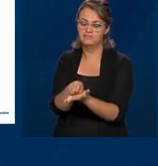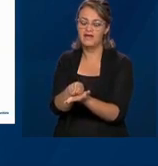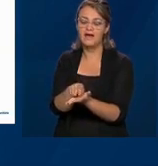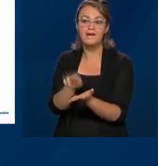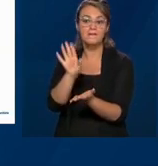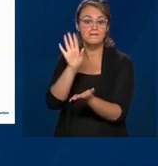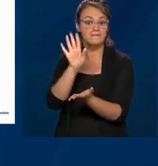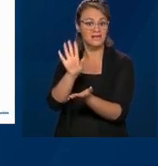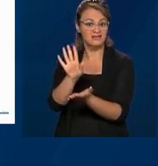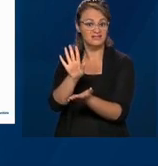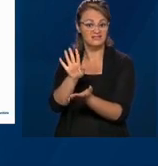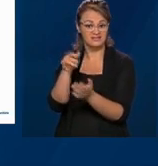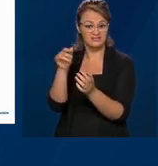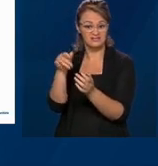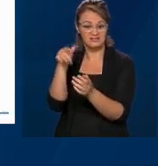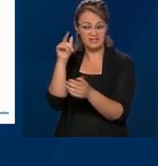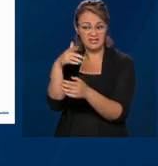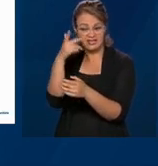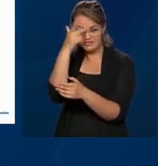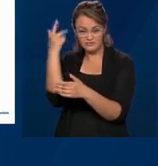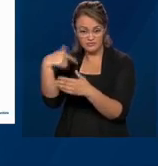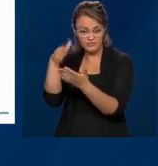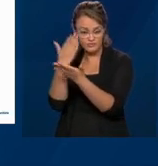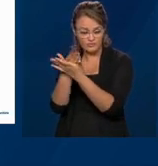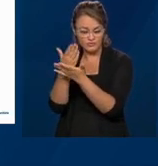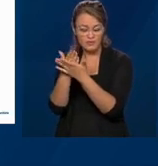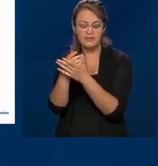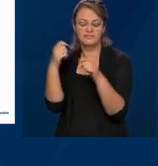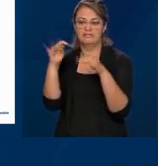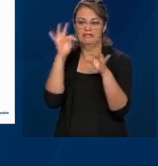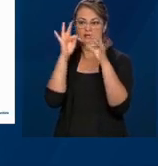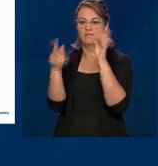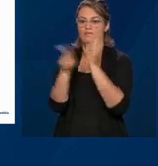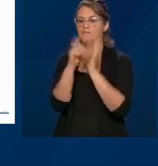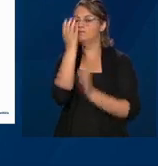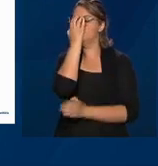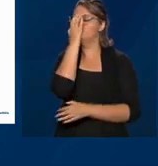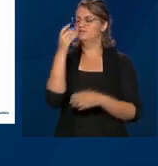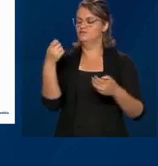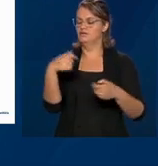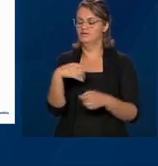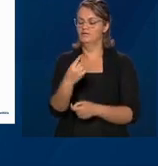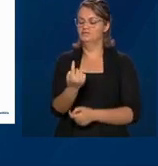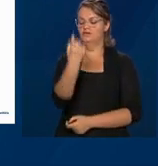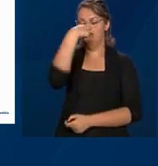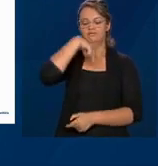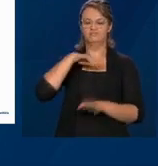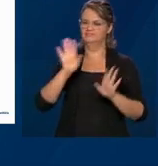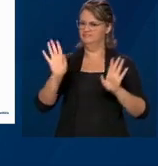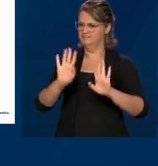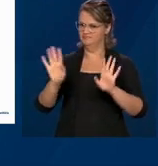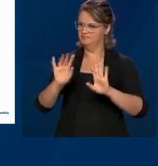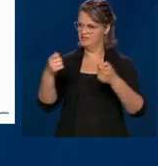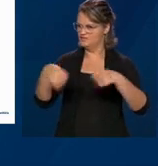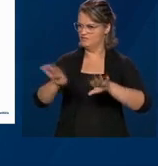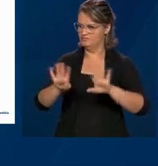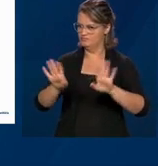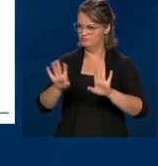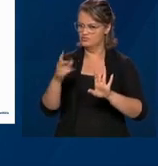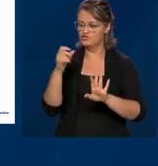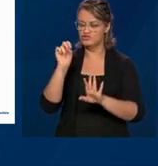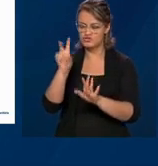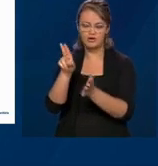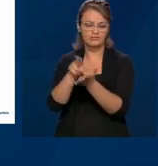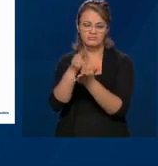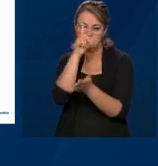mas nenhum participante do estudo precisou da terapia de oxigênio ou de intubação. Então, nesse caso,